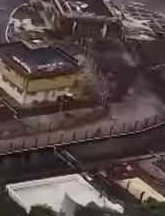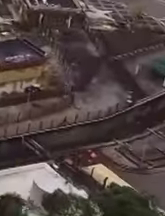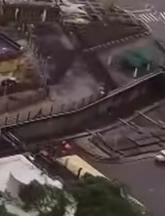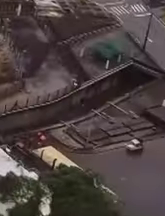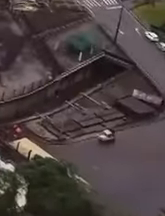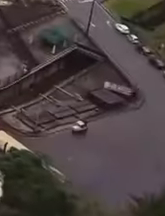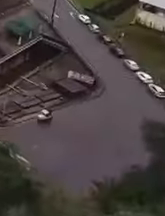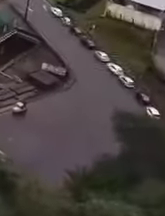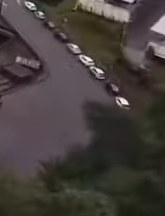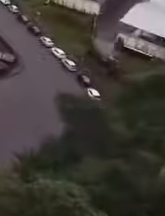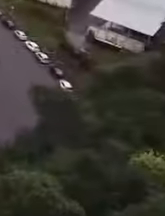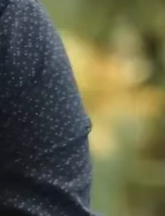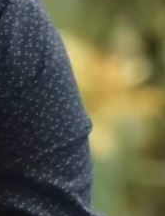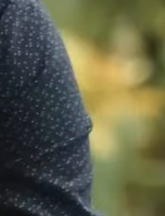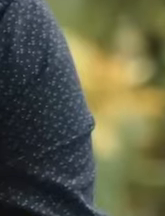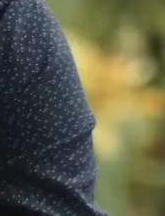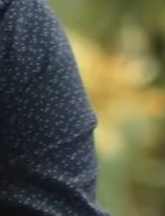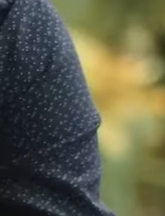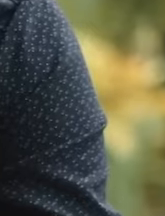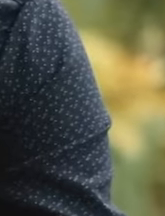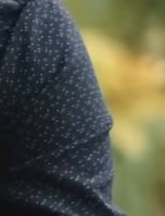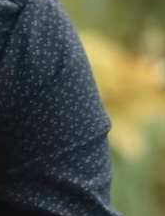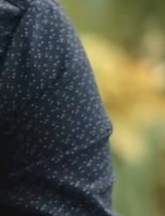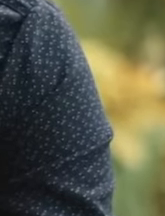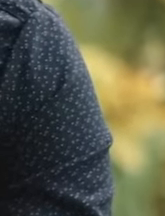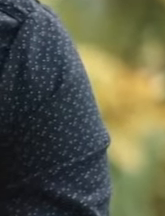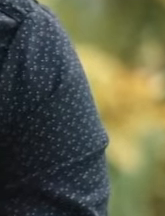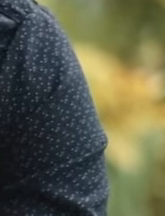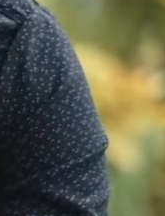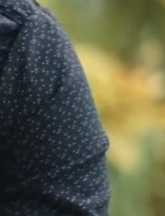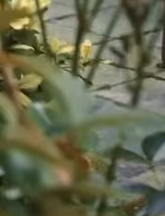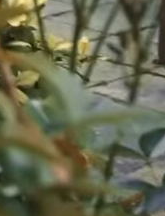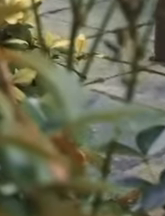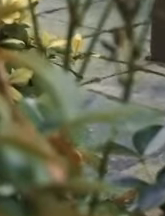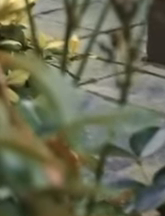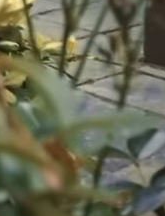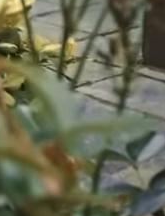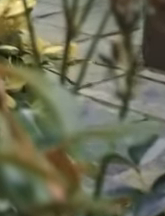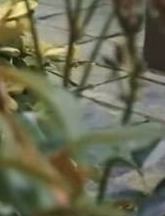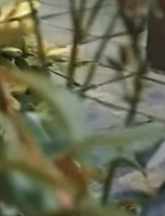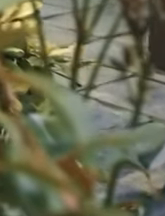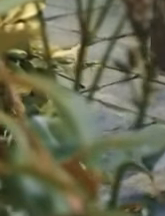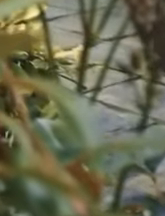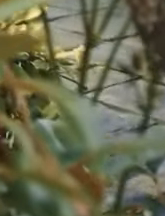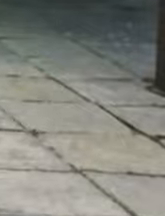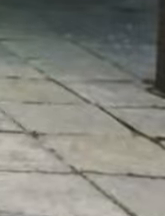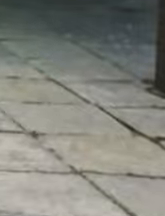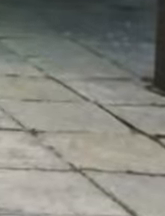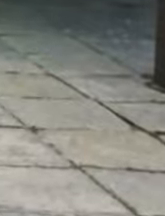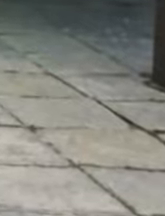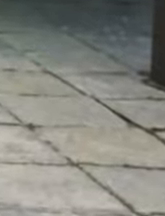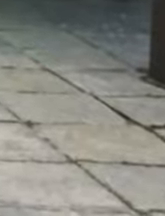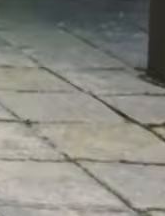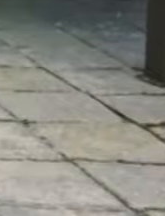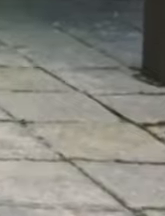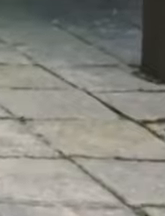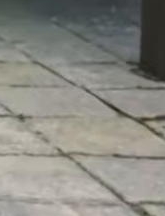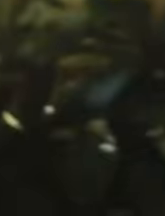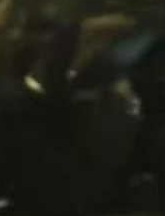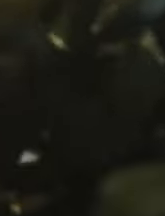Eu, infelizmente, eu descobri que eu era alcoólatra. Eu pedi para sair da